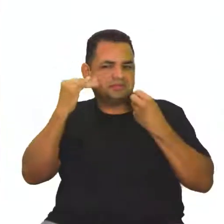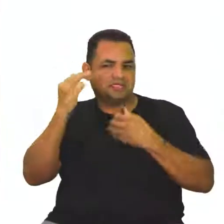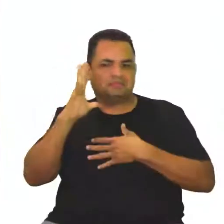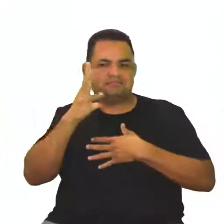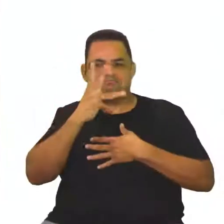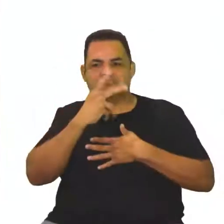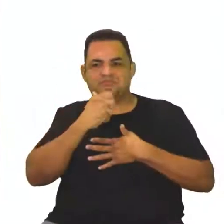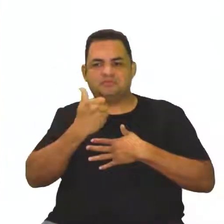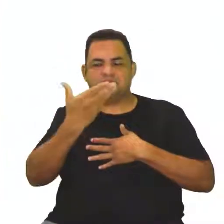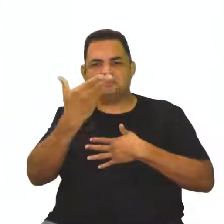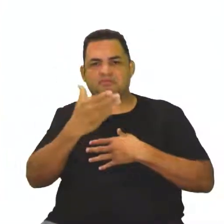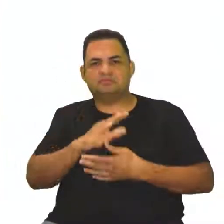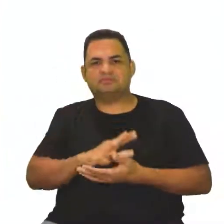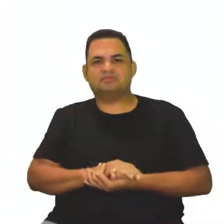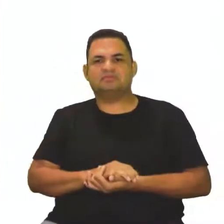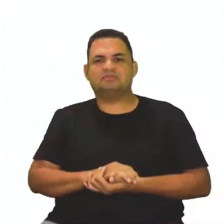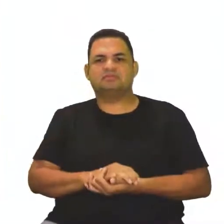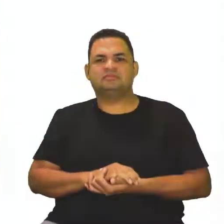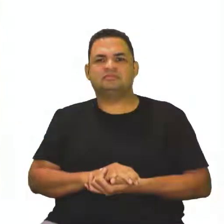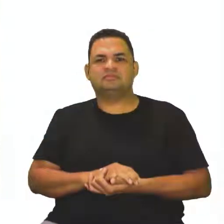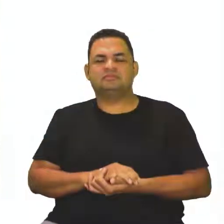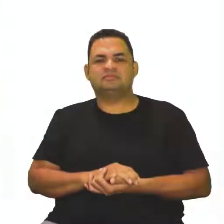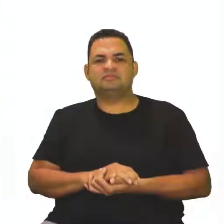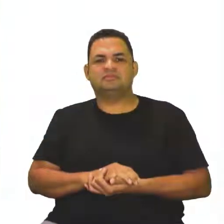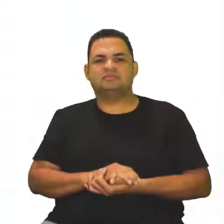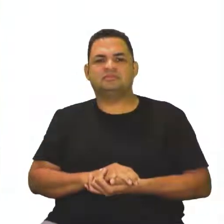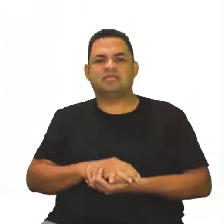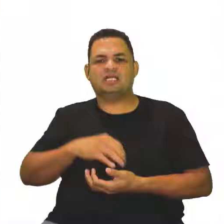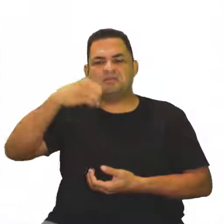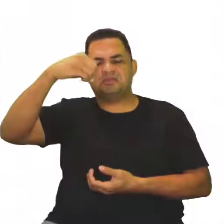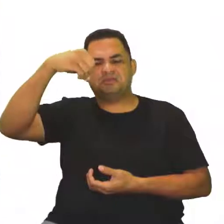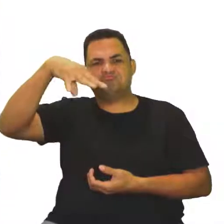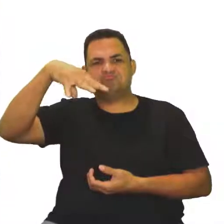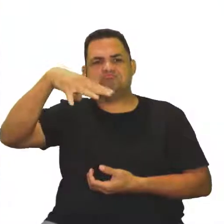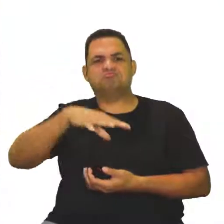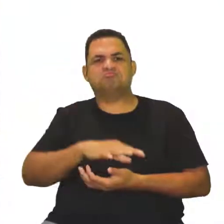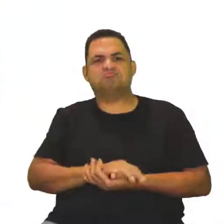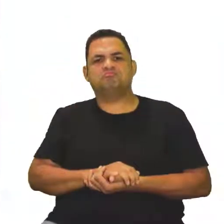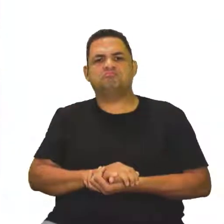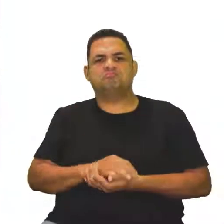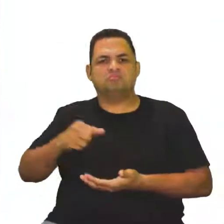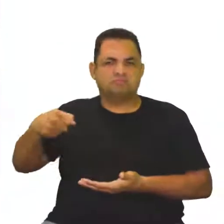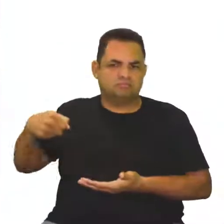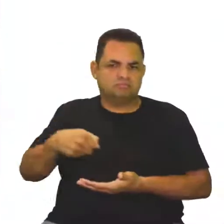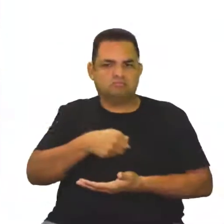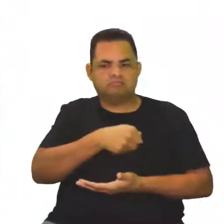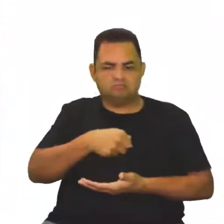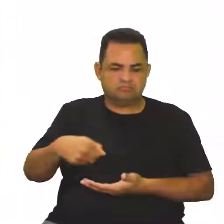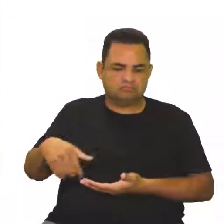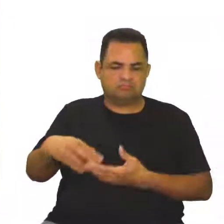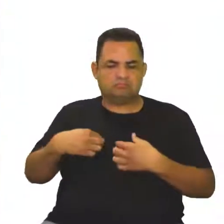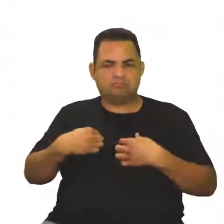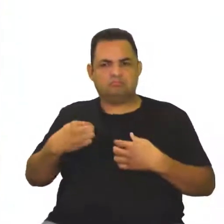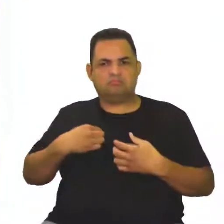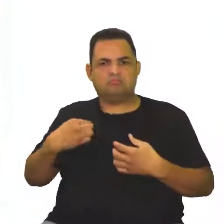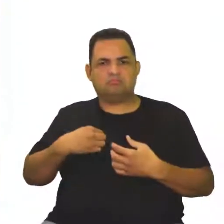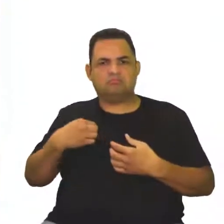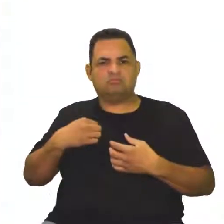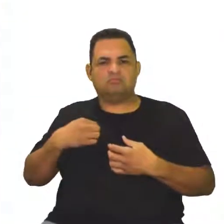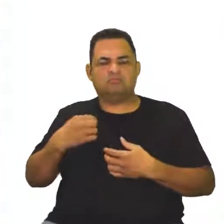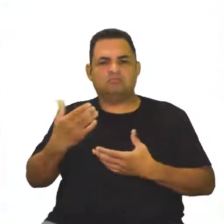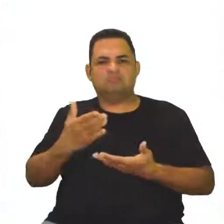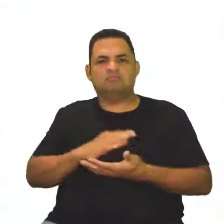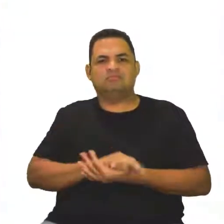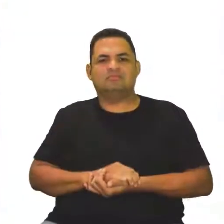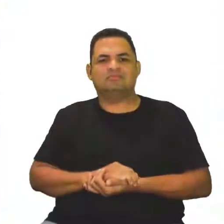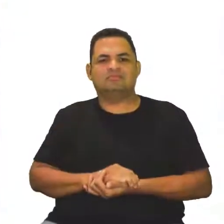pessoal? Como eu falei para vocês, lâmpadas incandescentes, ferros de passar roupa, chapinha, né, não tá